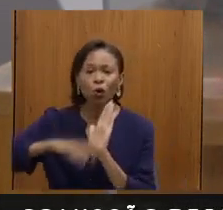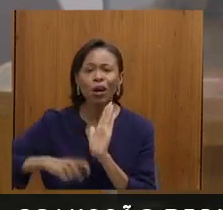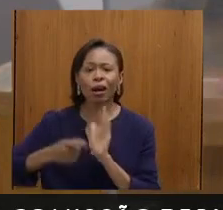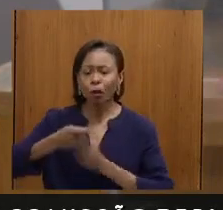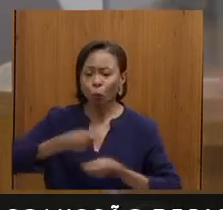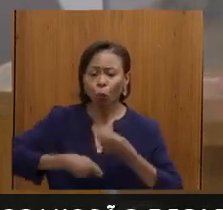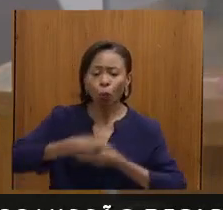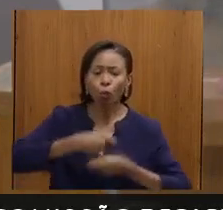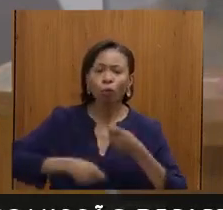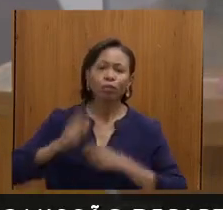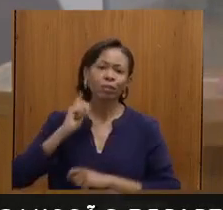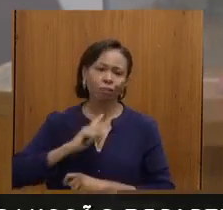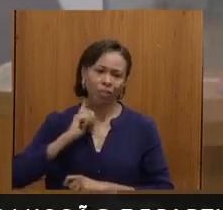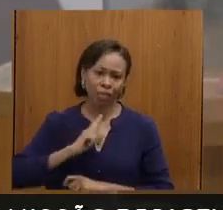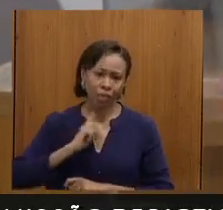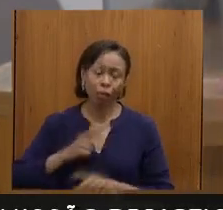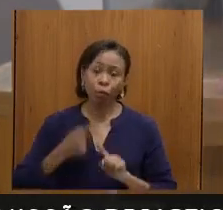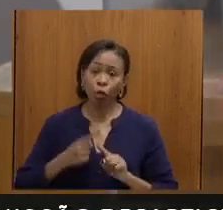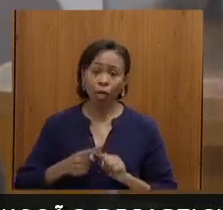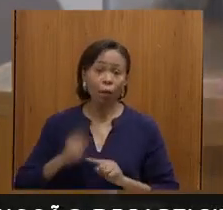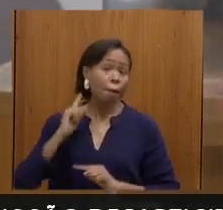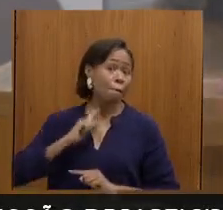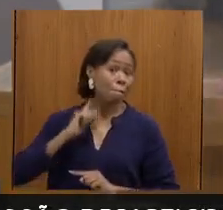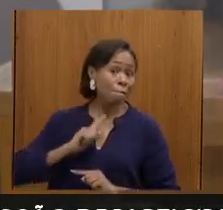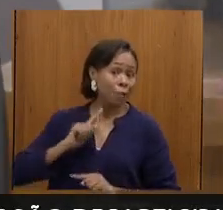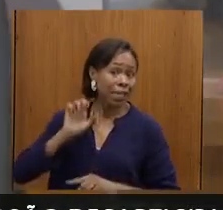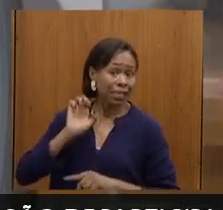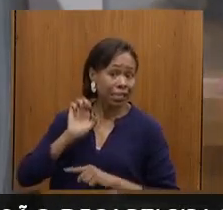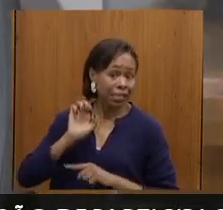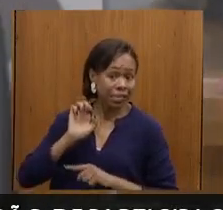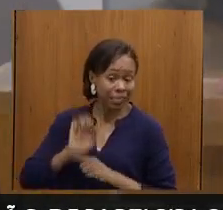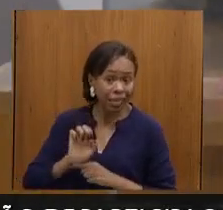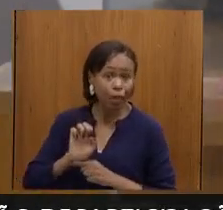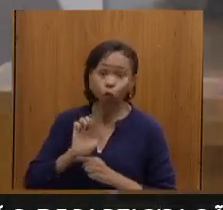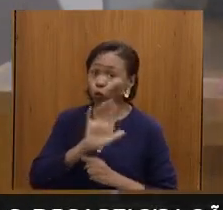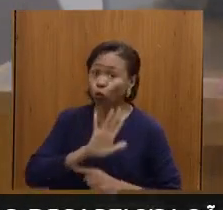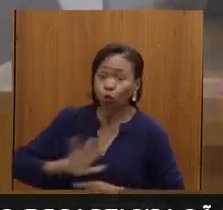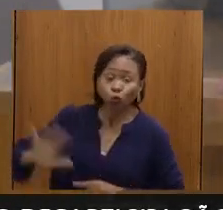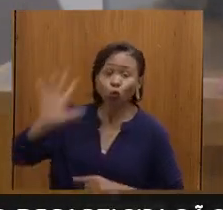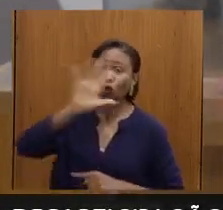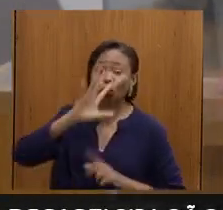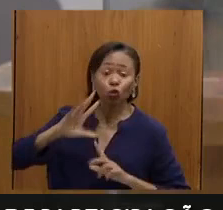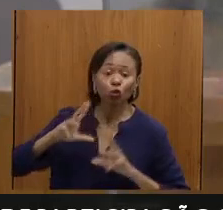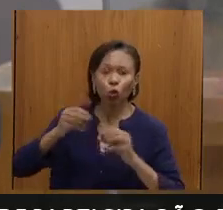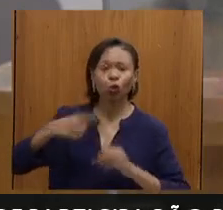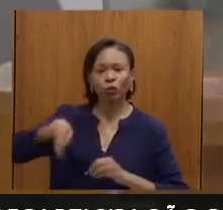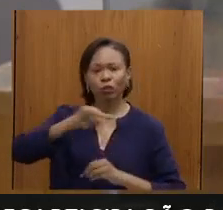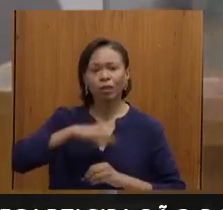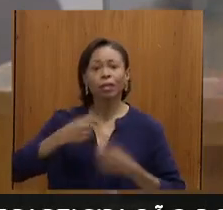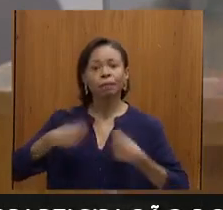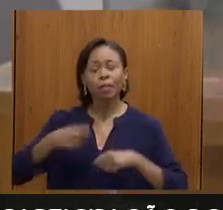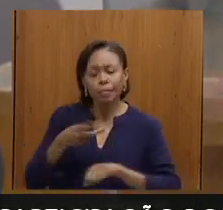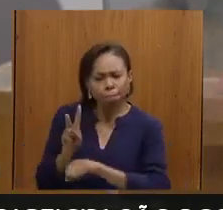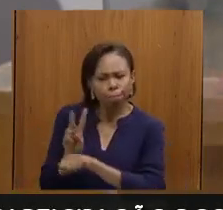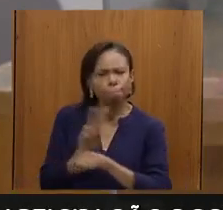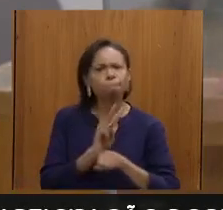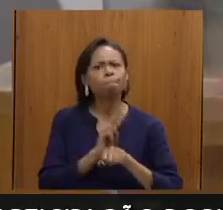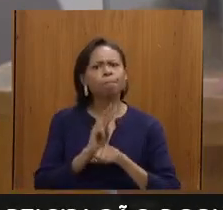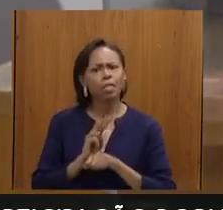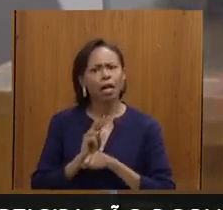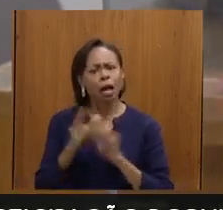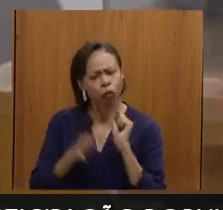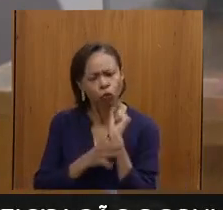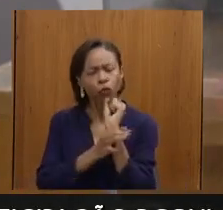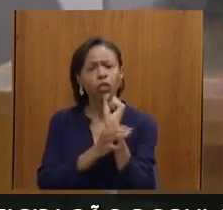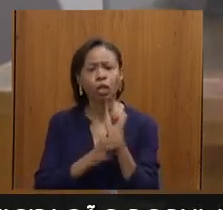Gerais. O Estado de Minas Gerais é de todos nós. Nós temos que zelar por ele. Nós temos que zelar pela sustentabilidade e pelo futuro do